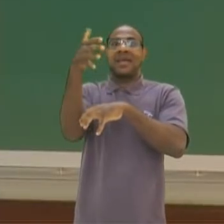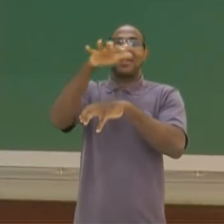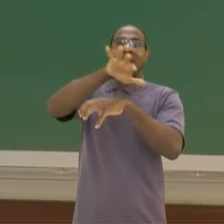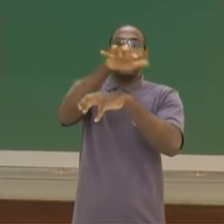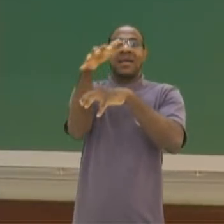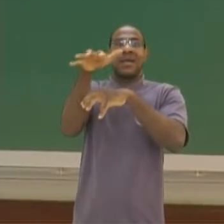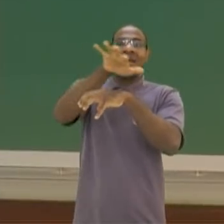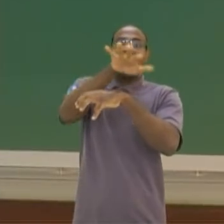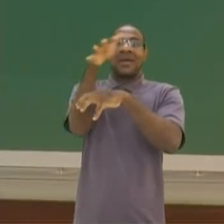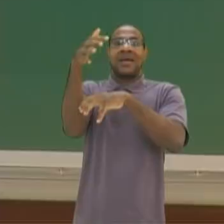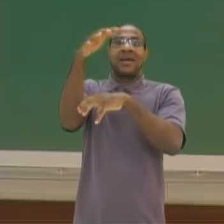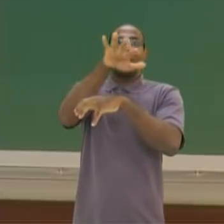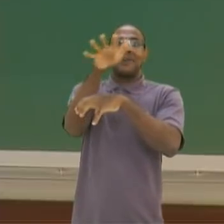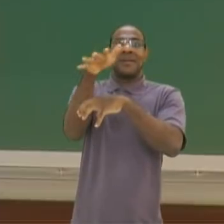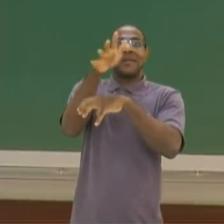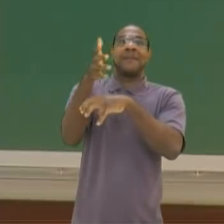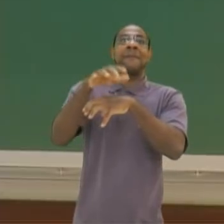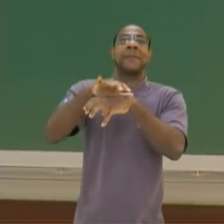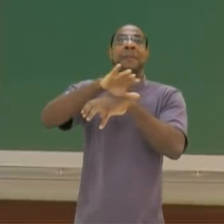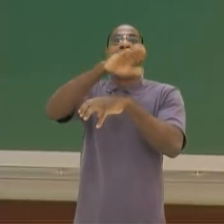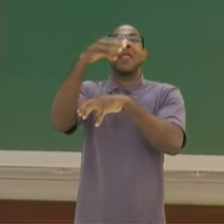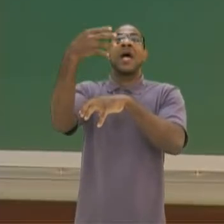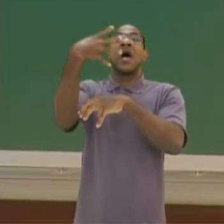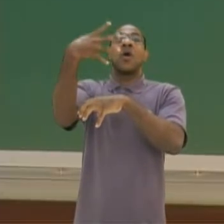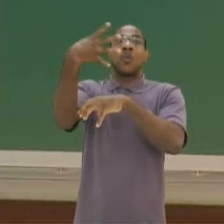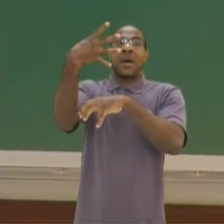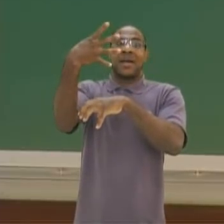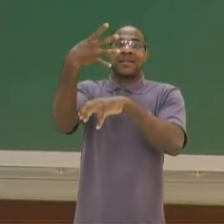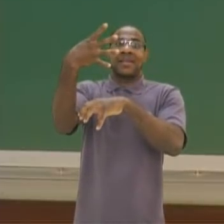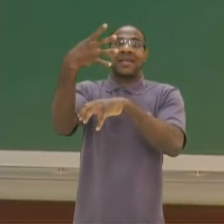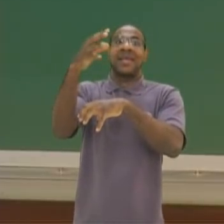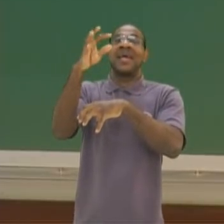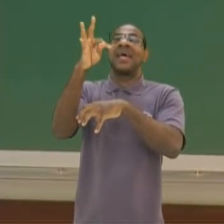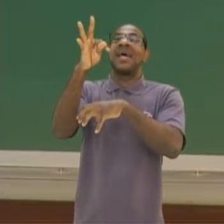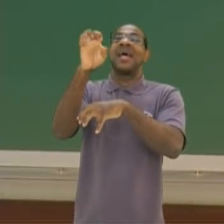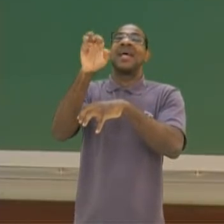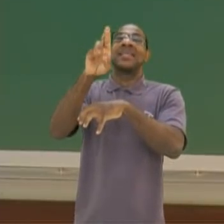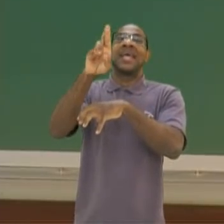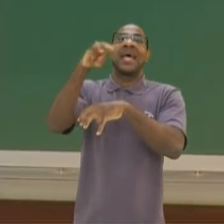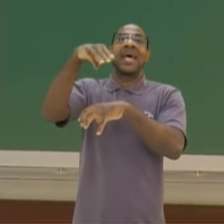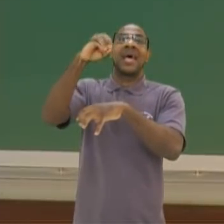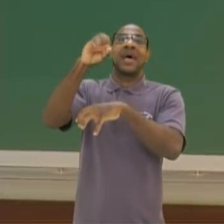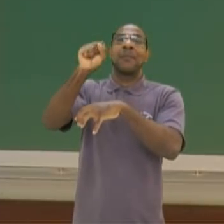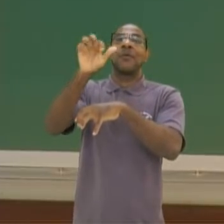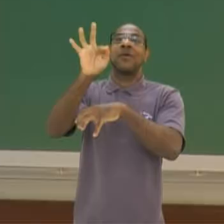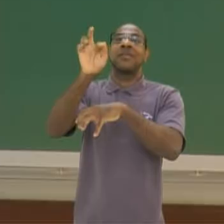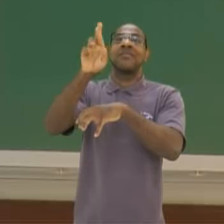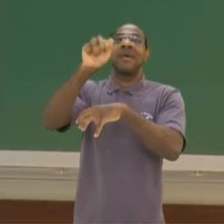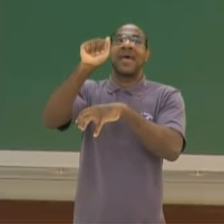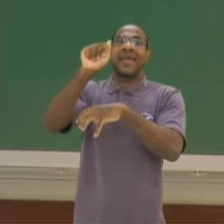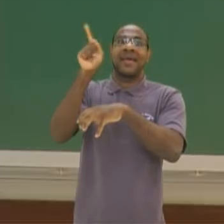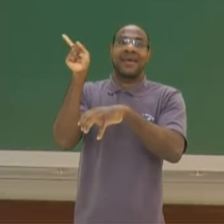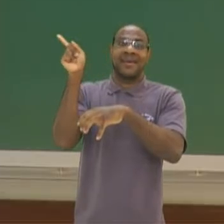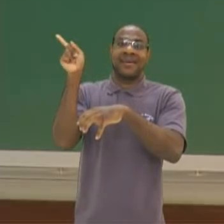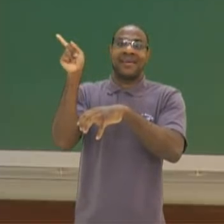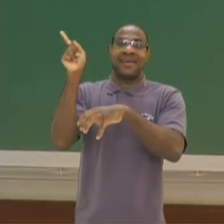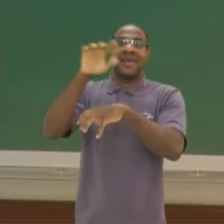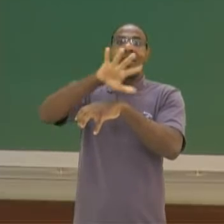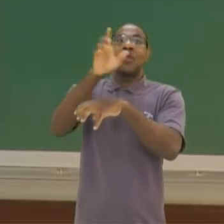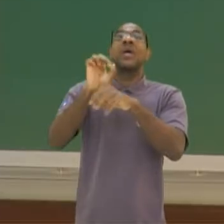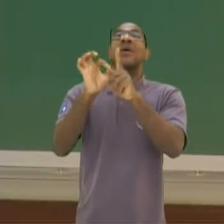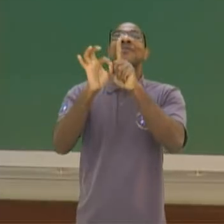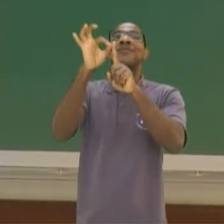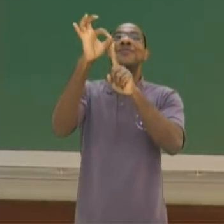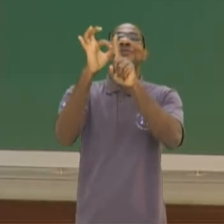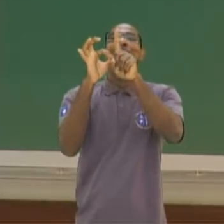caminho das camadas. Quarta, termosfera. Termo tem a ver com